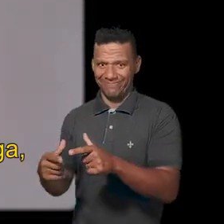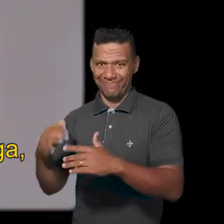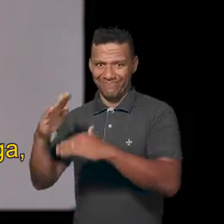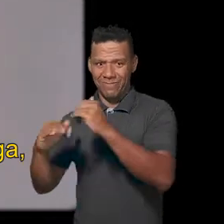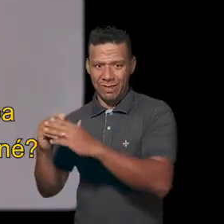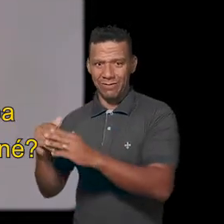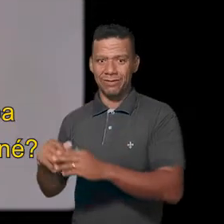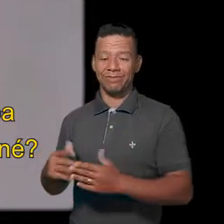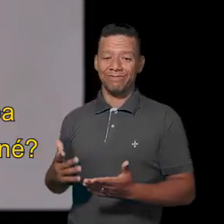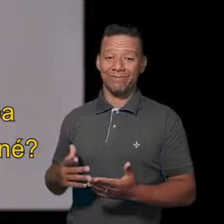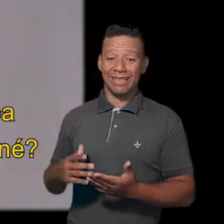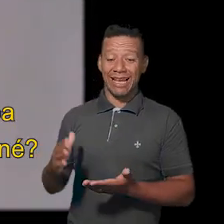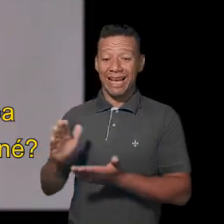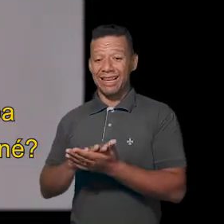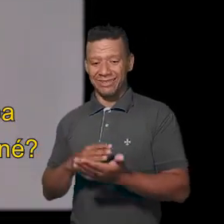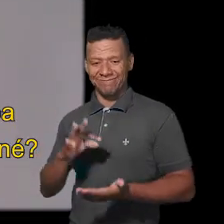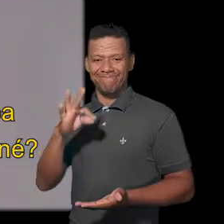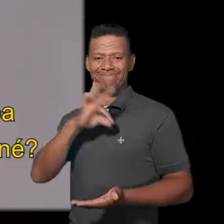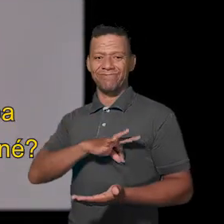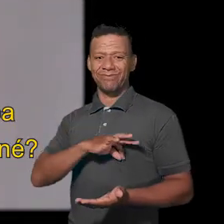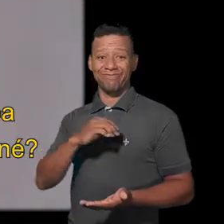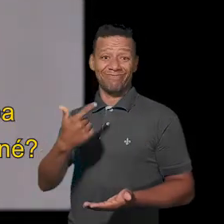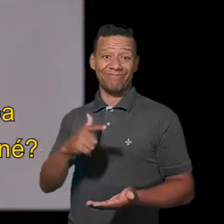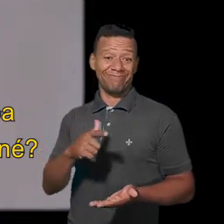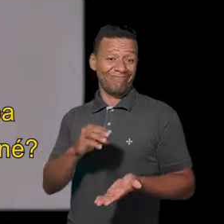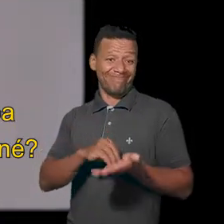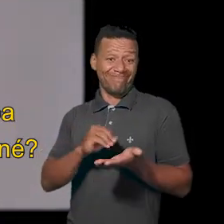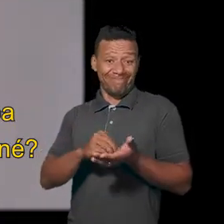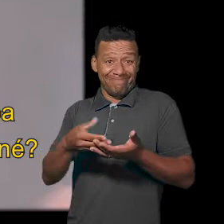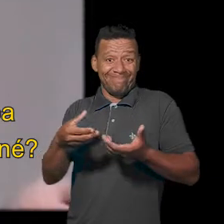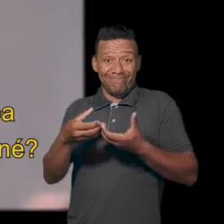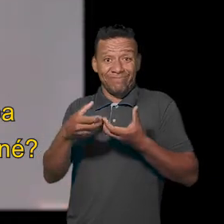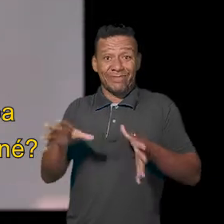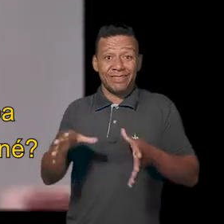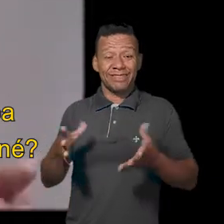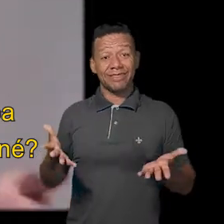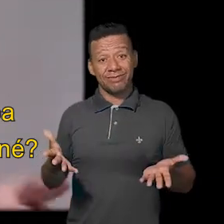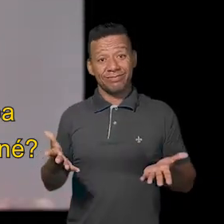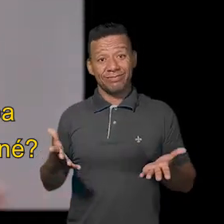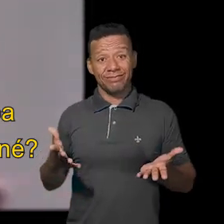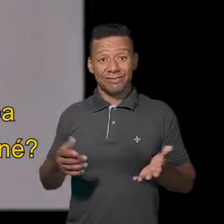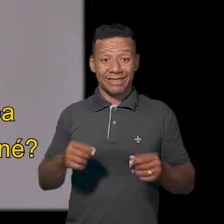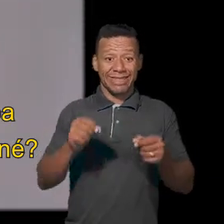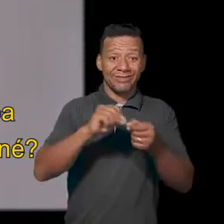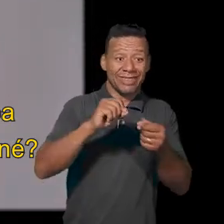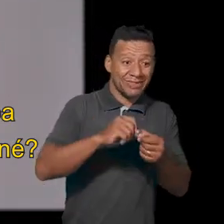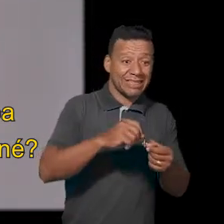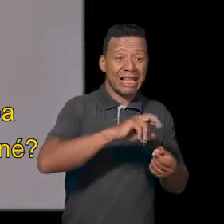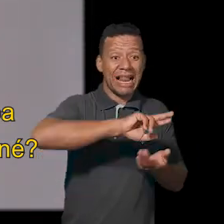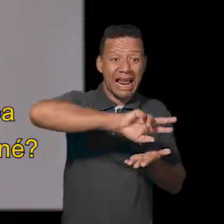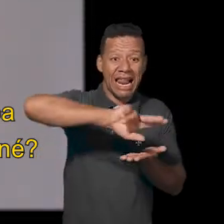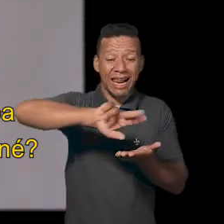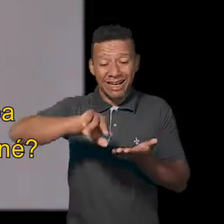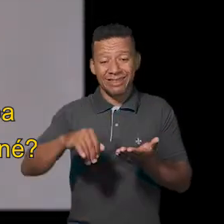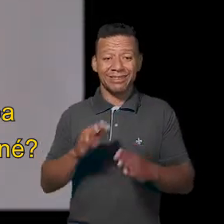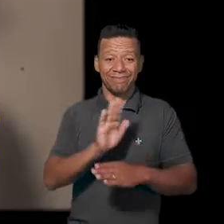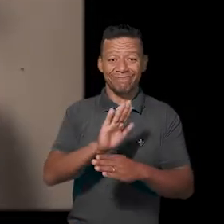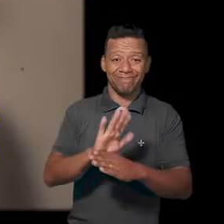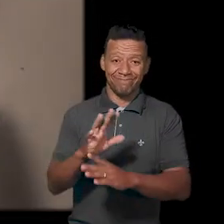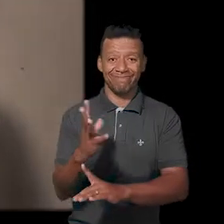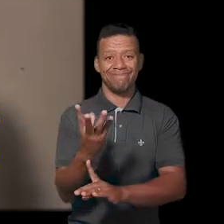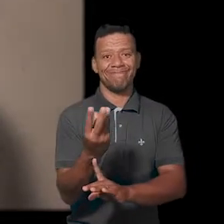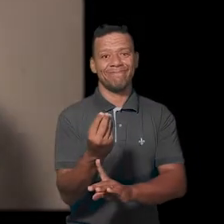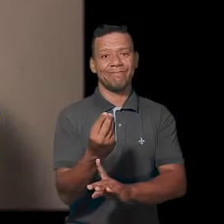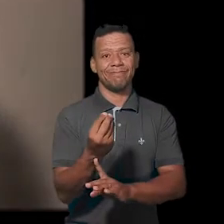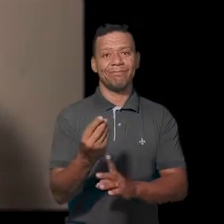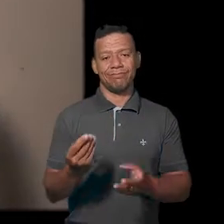se ela paga. Se ela não paga o nosso subsídio, a gente acaba tentando fazer outra coisa para poder fazer arte também, né? Por